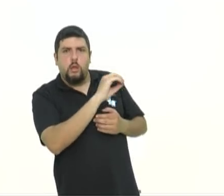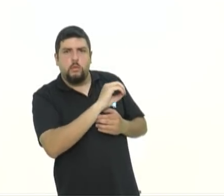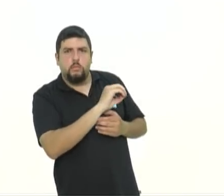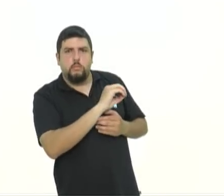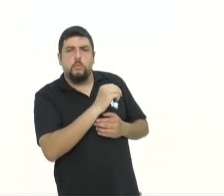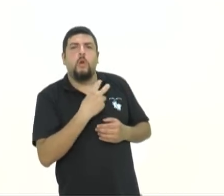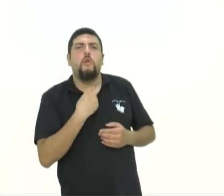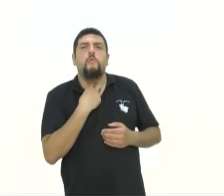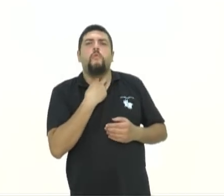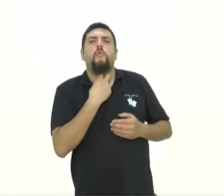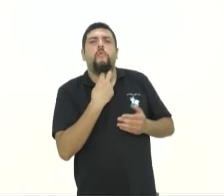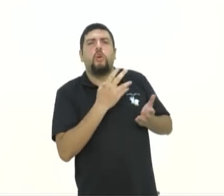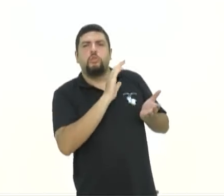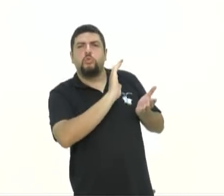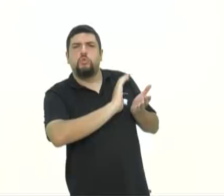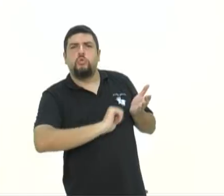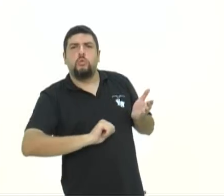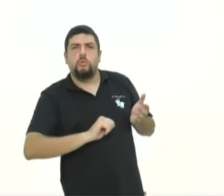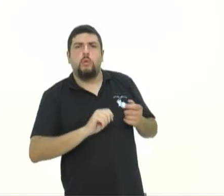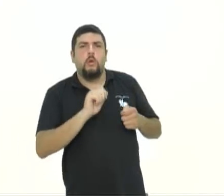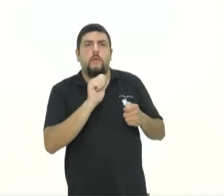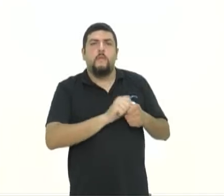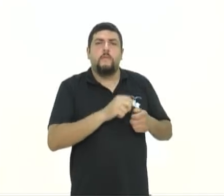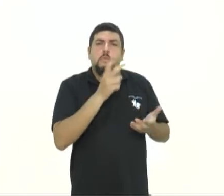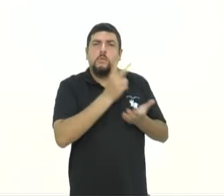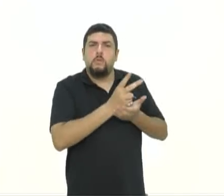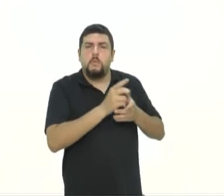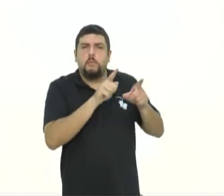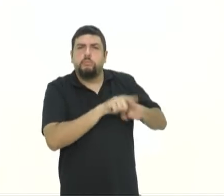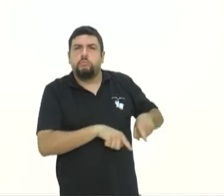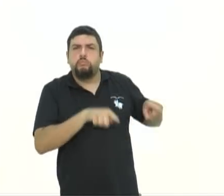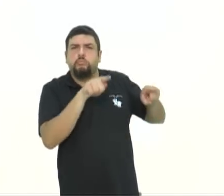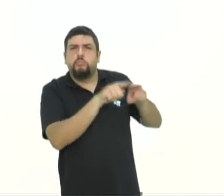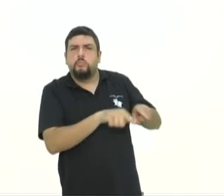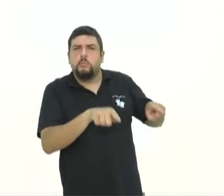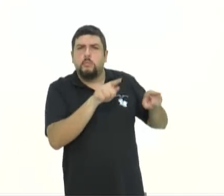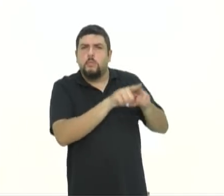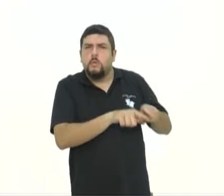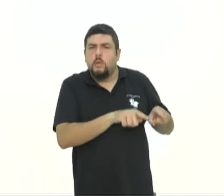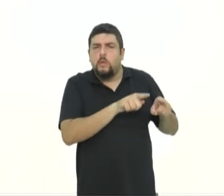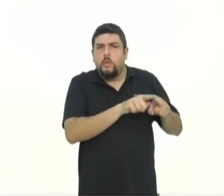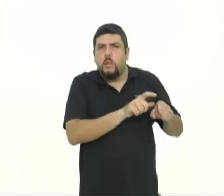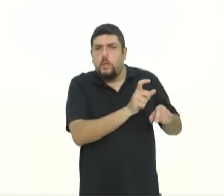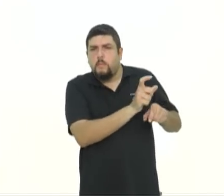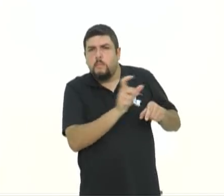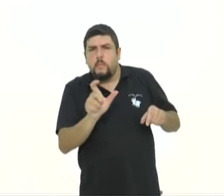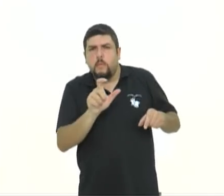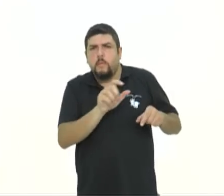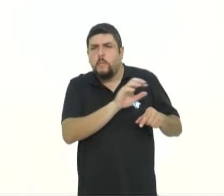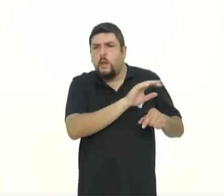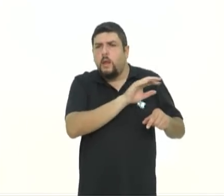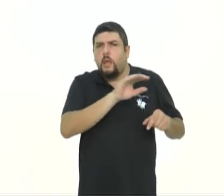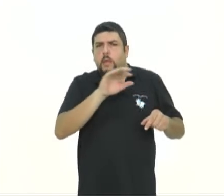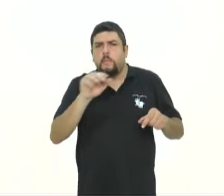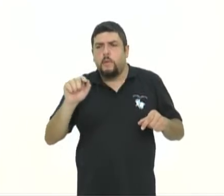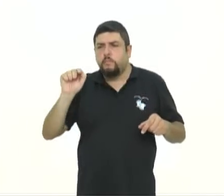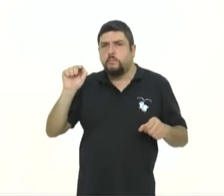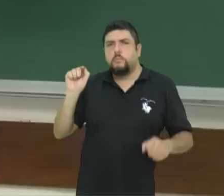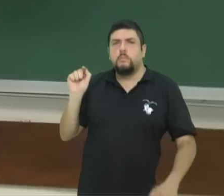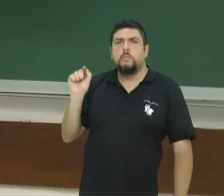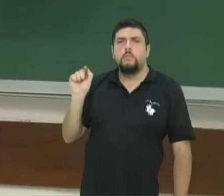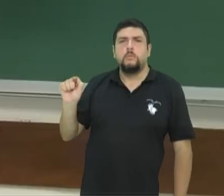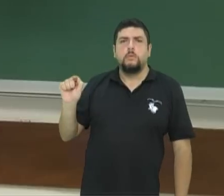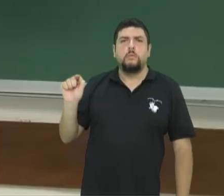a voz e fazendo-a repetir sempre a última sílaba das palavras que eram faladas na sua presença. Ponto final.